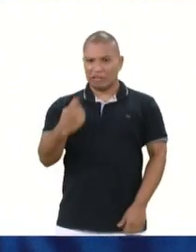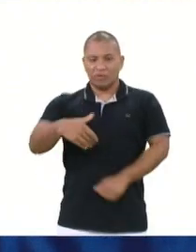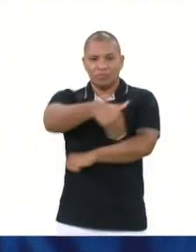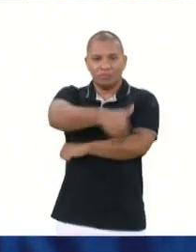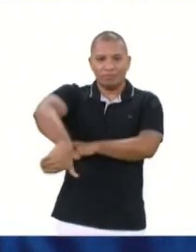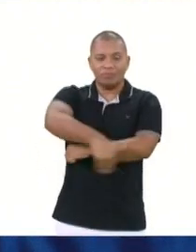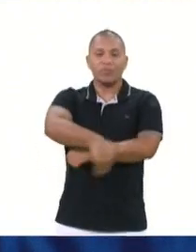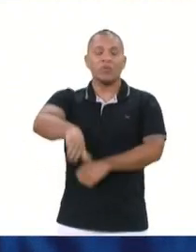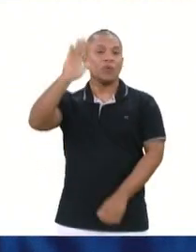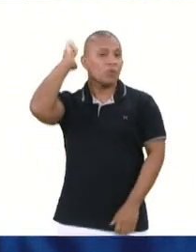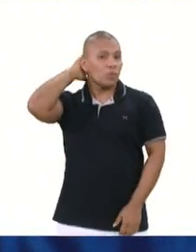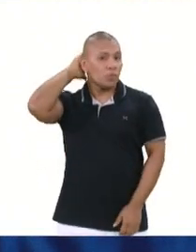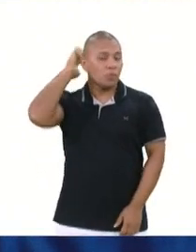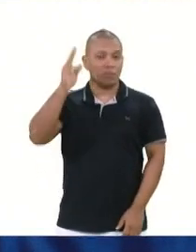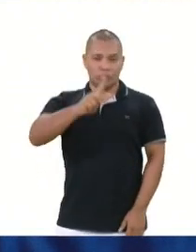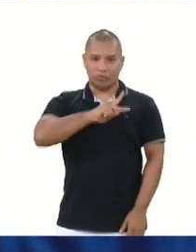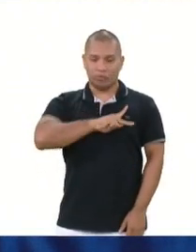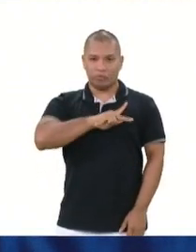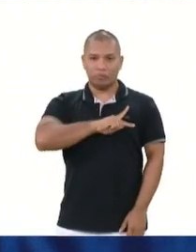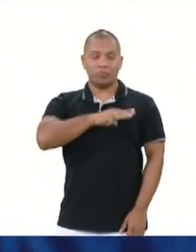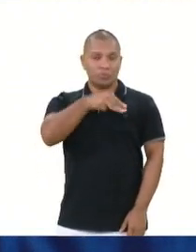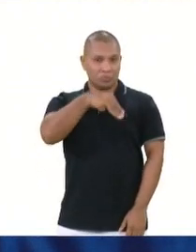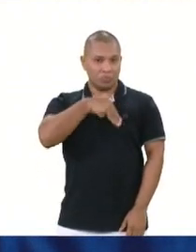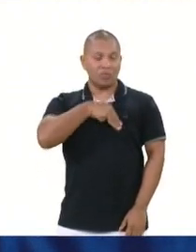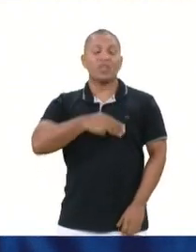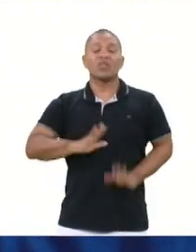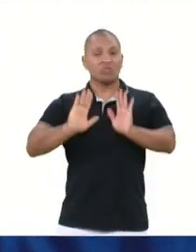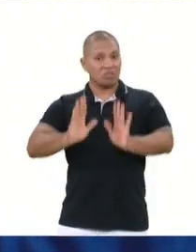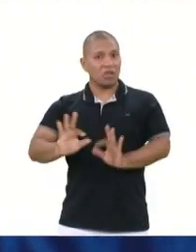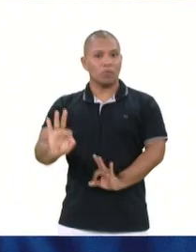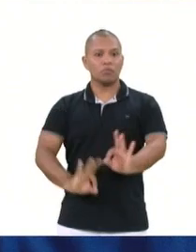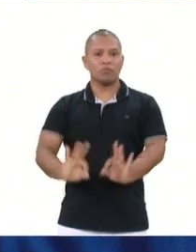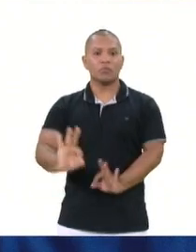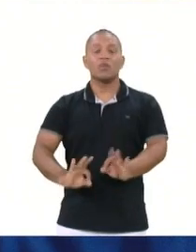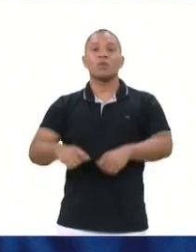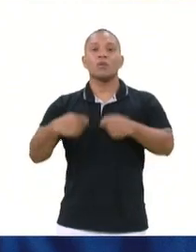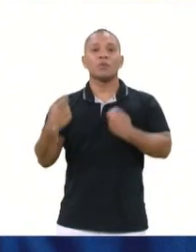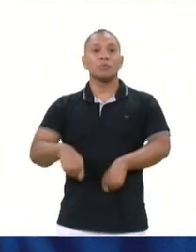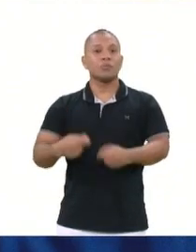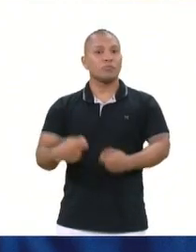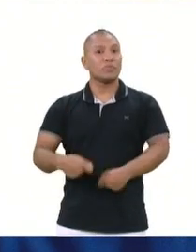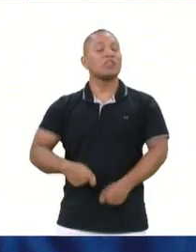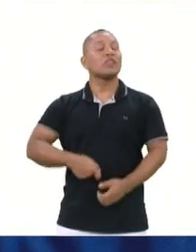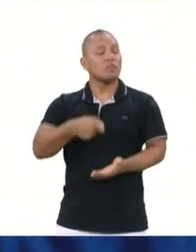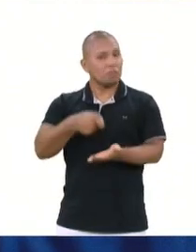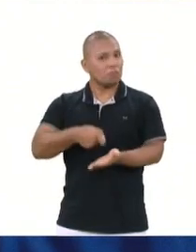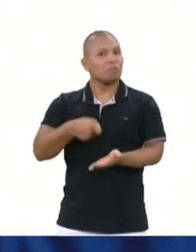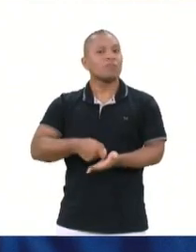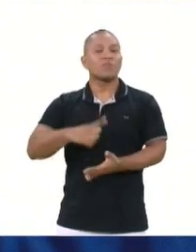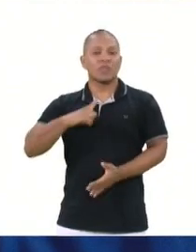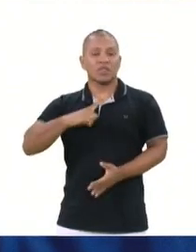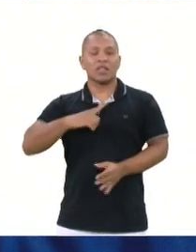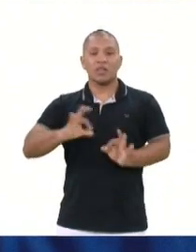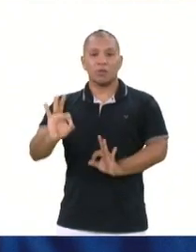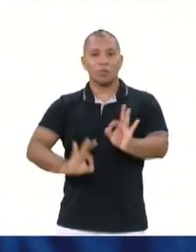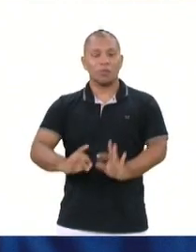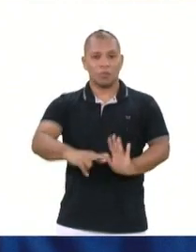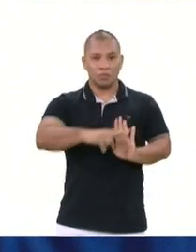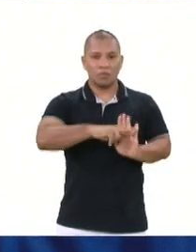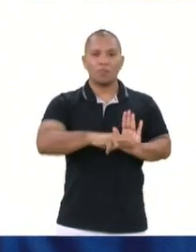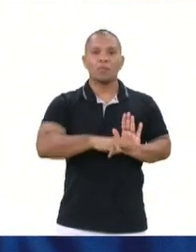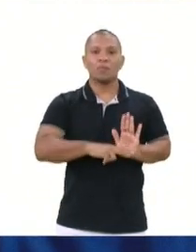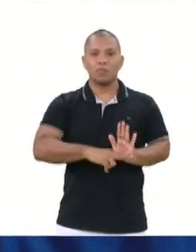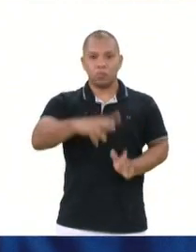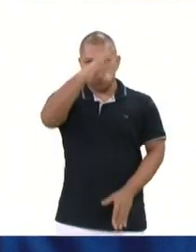O Ministério Público já se posicionou e firmou um termo de ajustamento de conduta com as prefeituras da